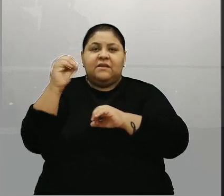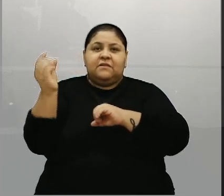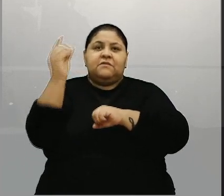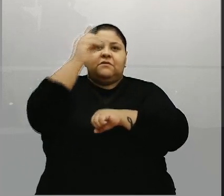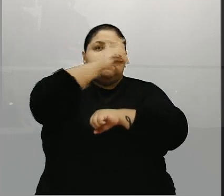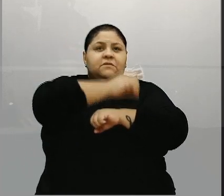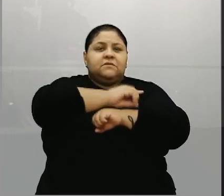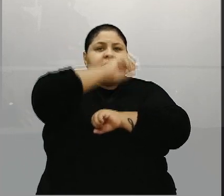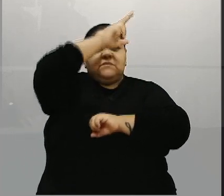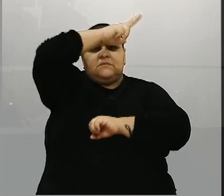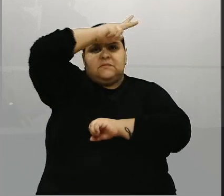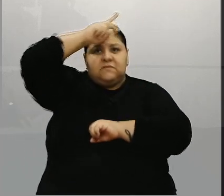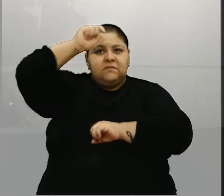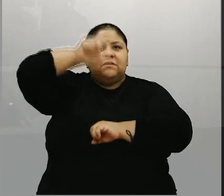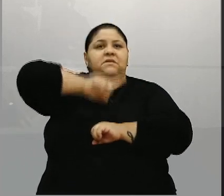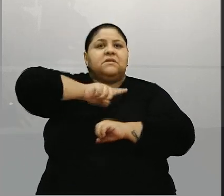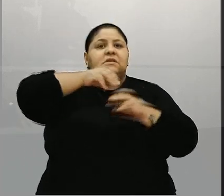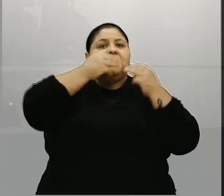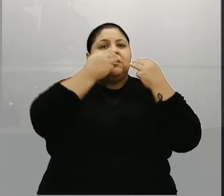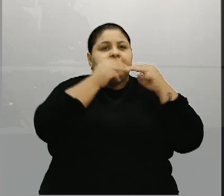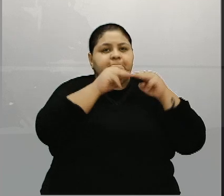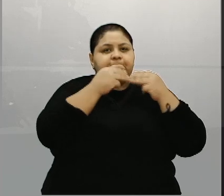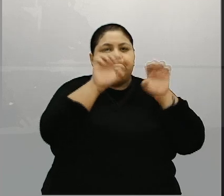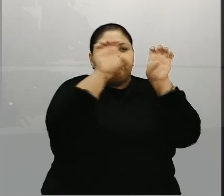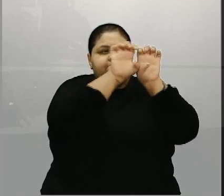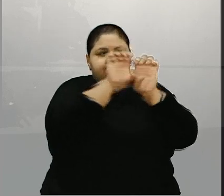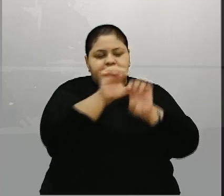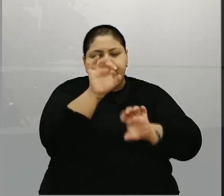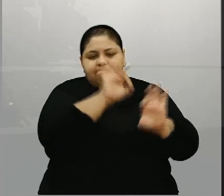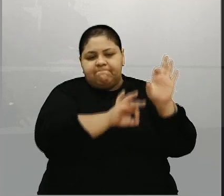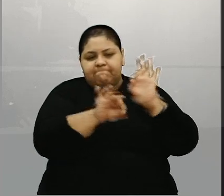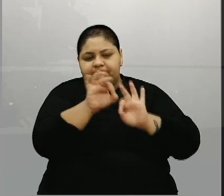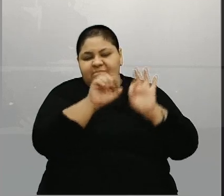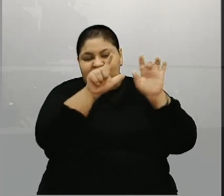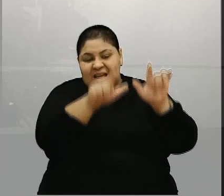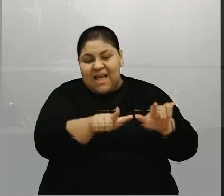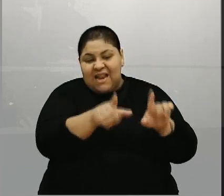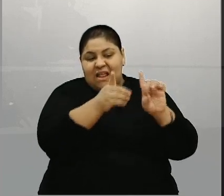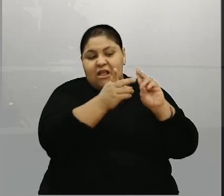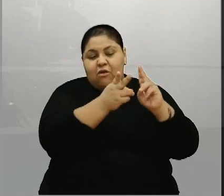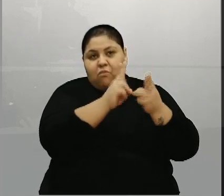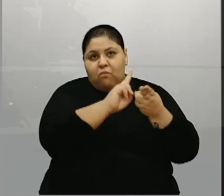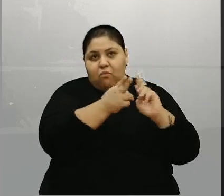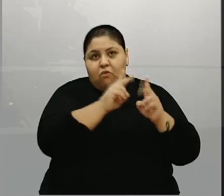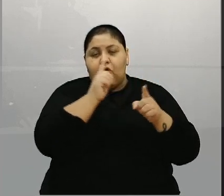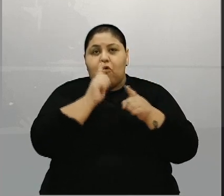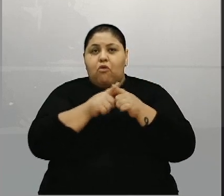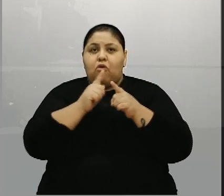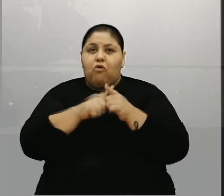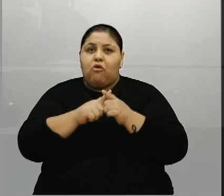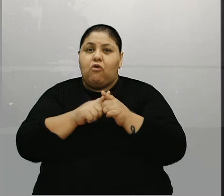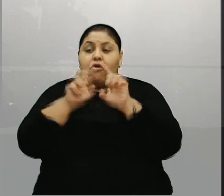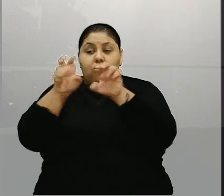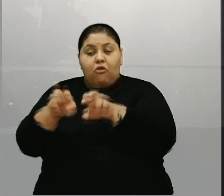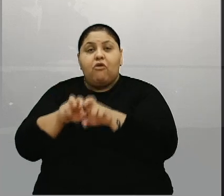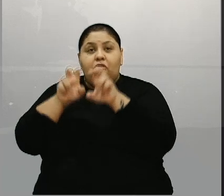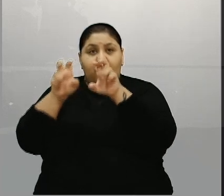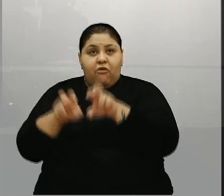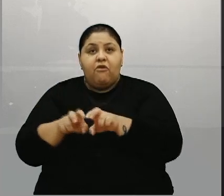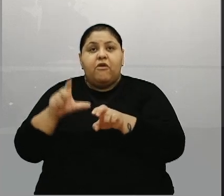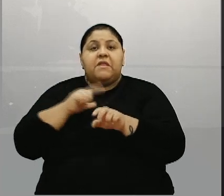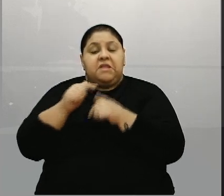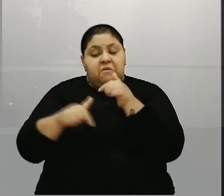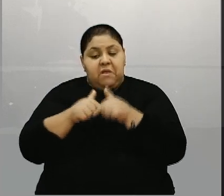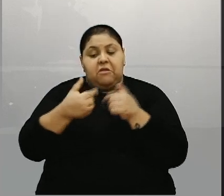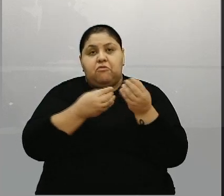então a prefeitura tem maquinário e tem uma estrutura para trabalhar na área urbana, porque o município, o pessoal no interior, o município já tem atuado